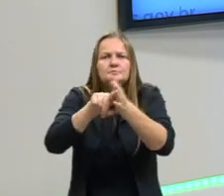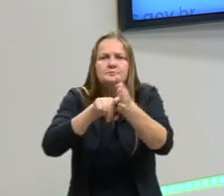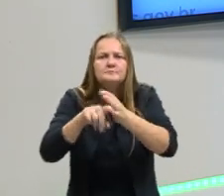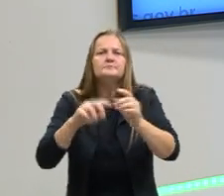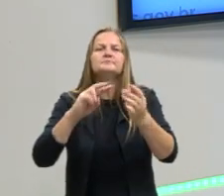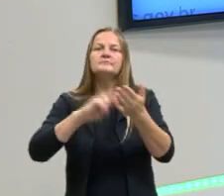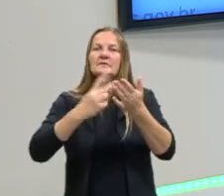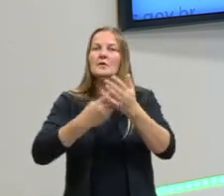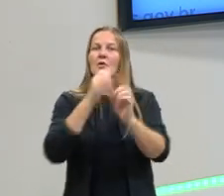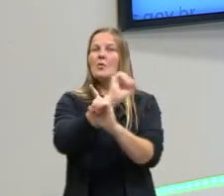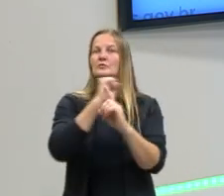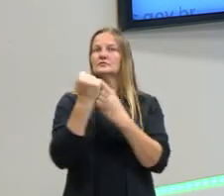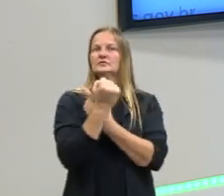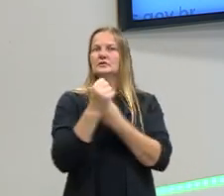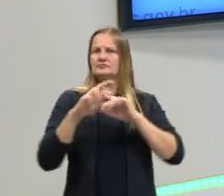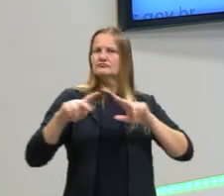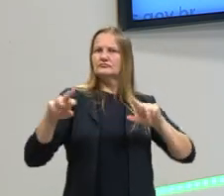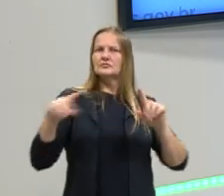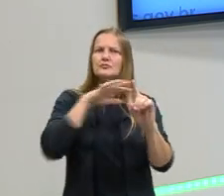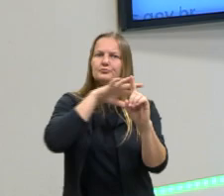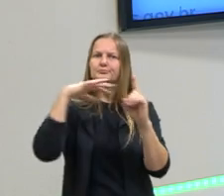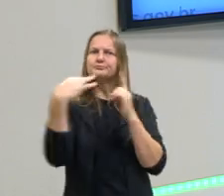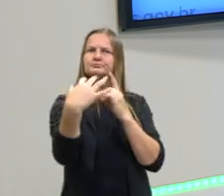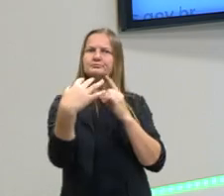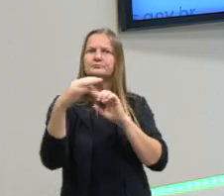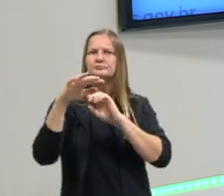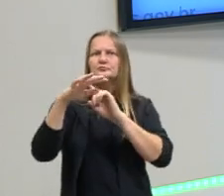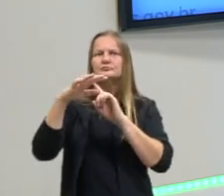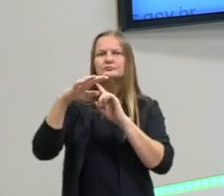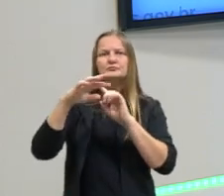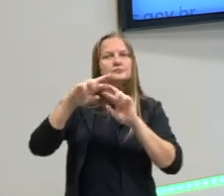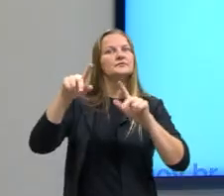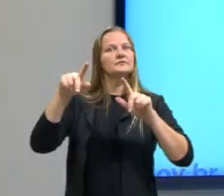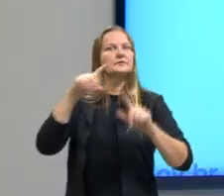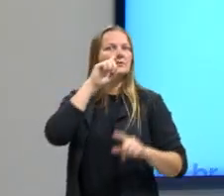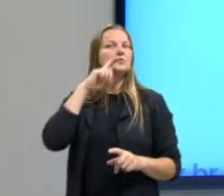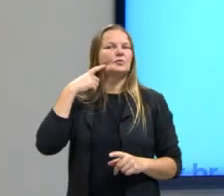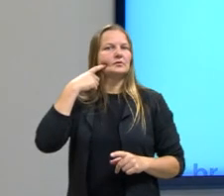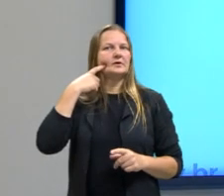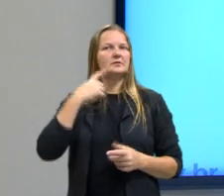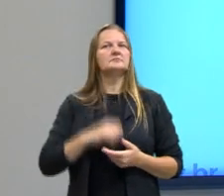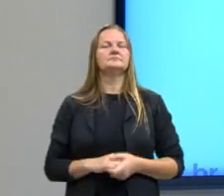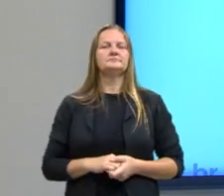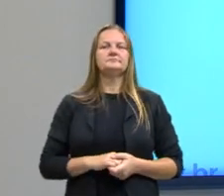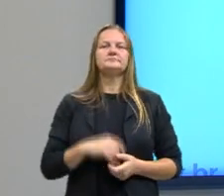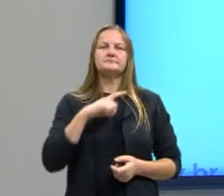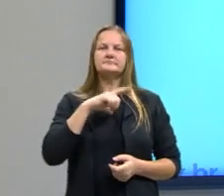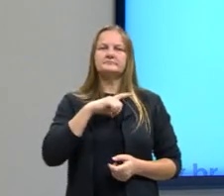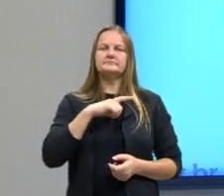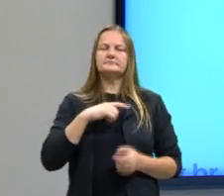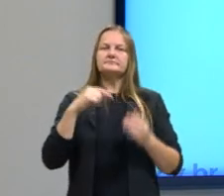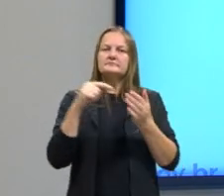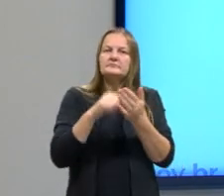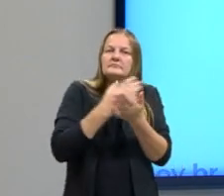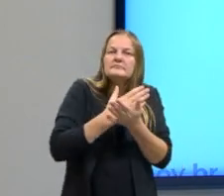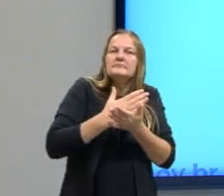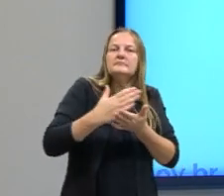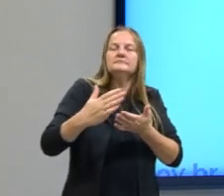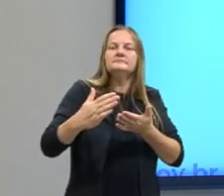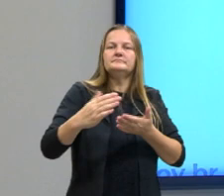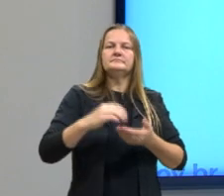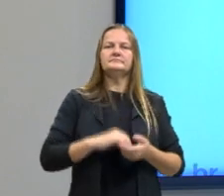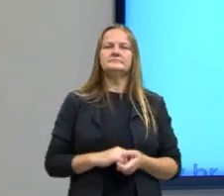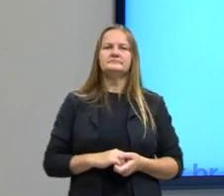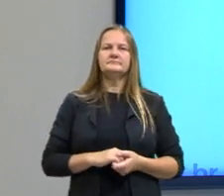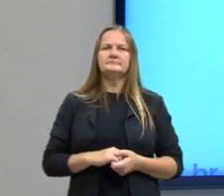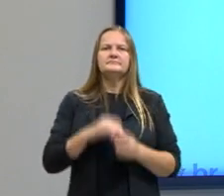vou interpretar a sociedade de forma diferente o que é bacana mas producai poema educai a é o ponto de partida dele é